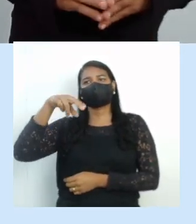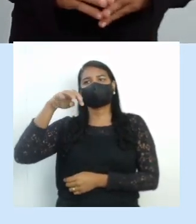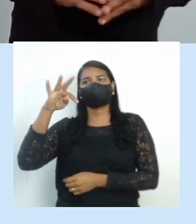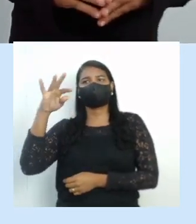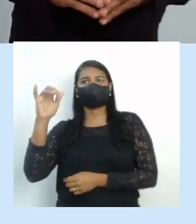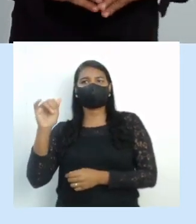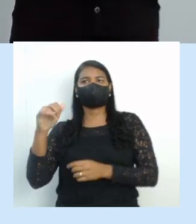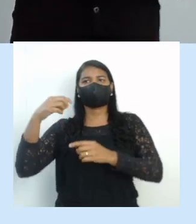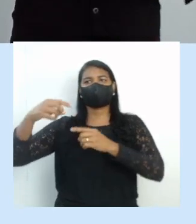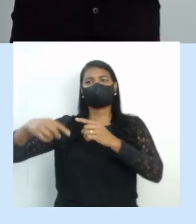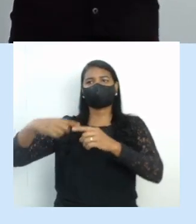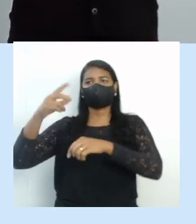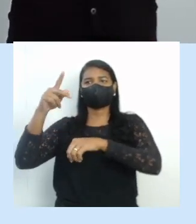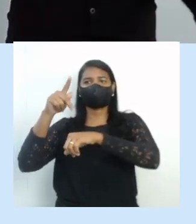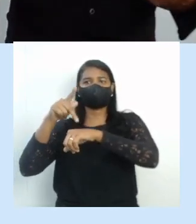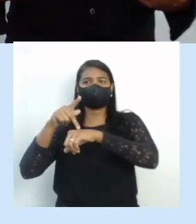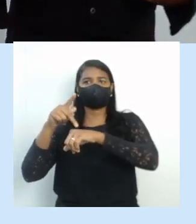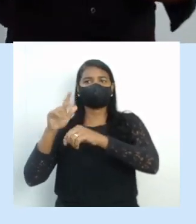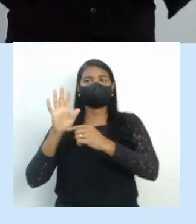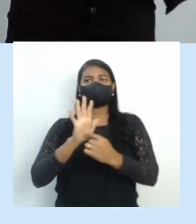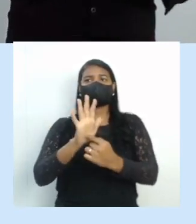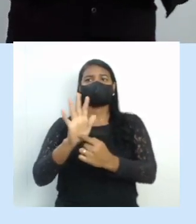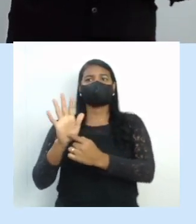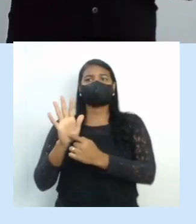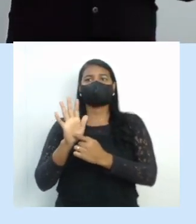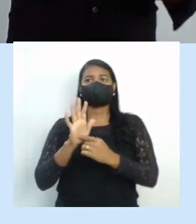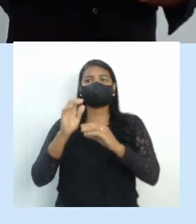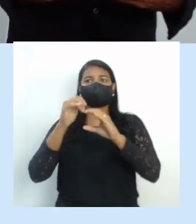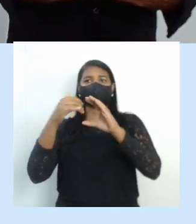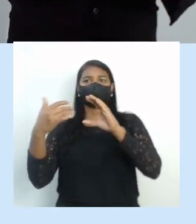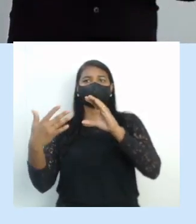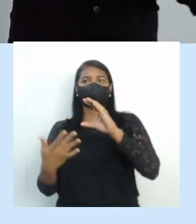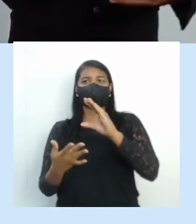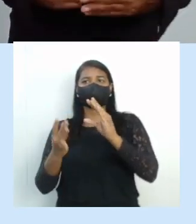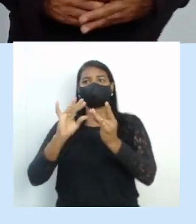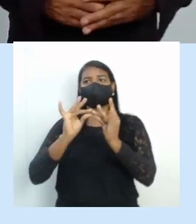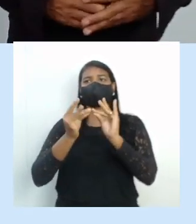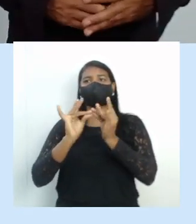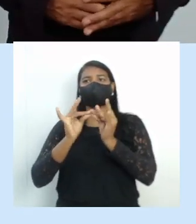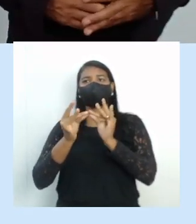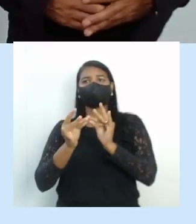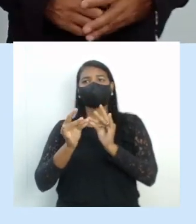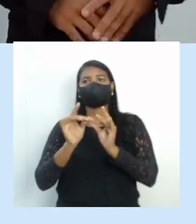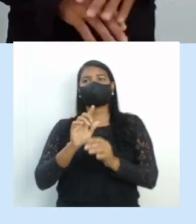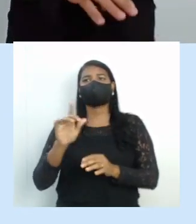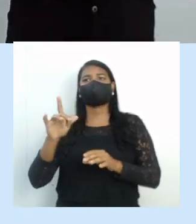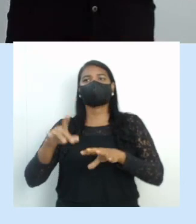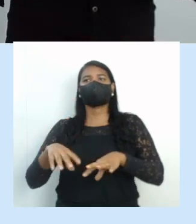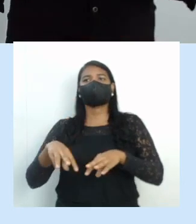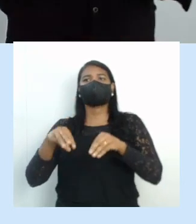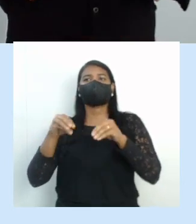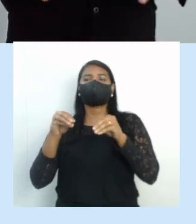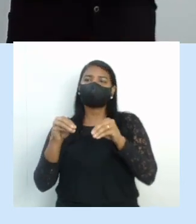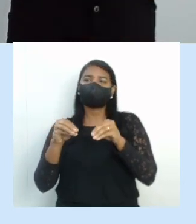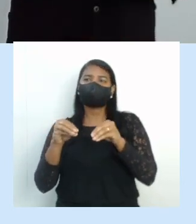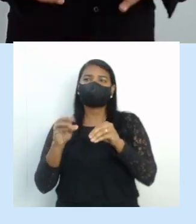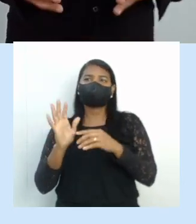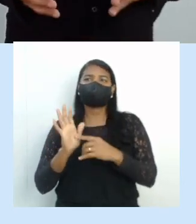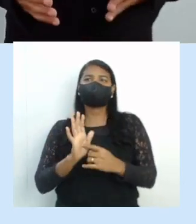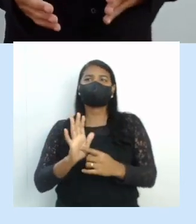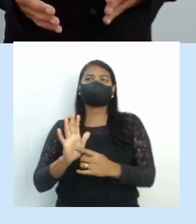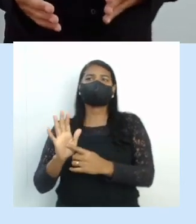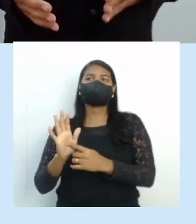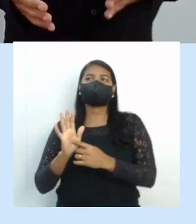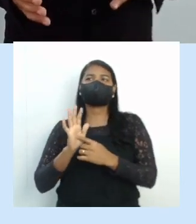ciclo vai evidenciar o caráter dinâmico da litosfera terrestre, que é um fruto tanto